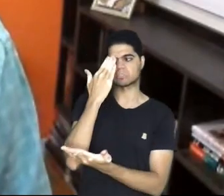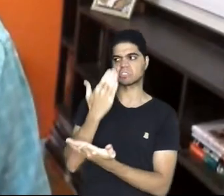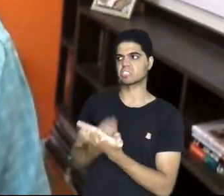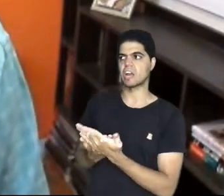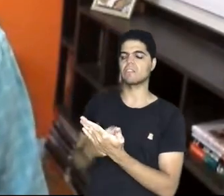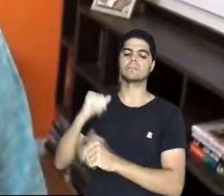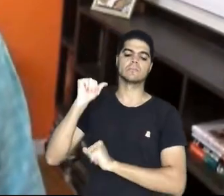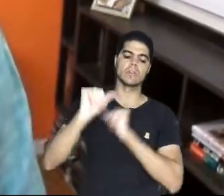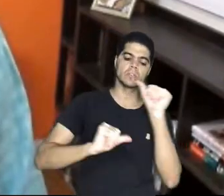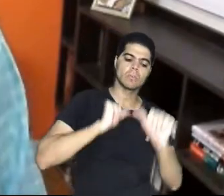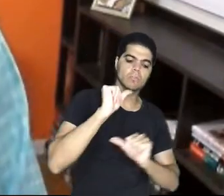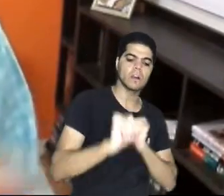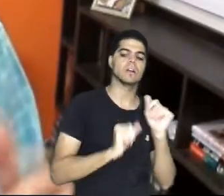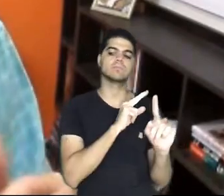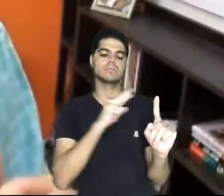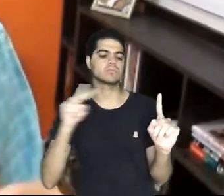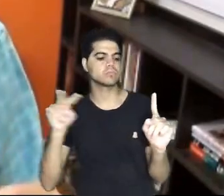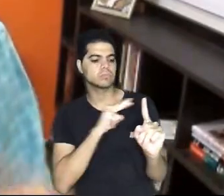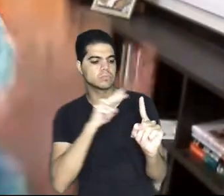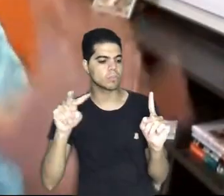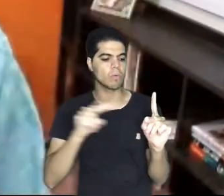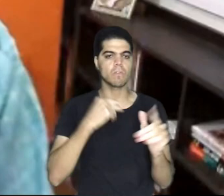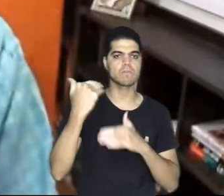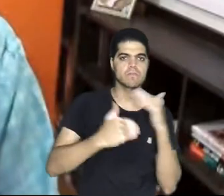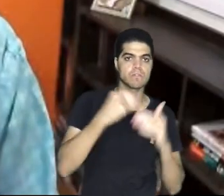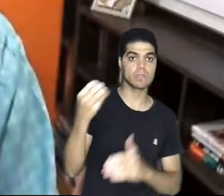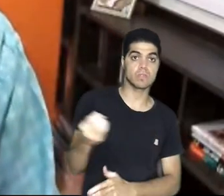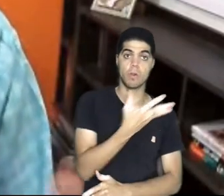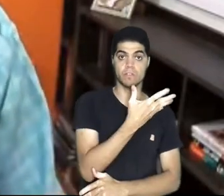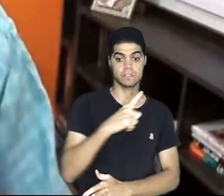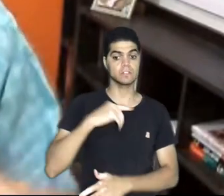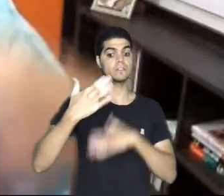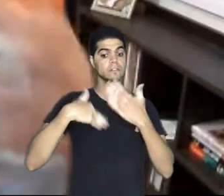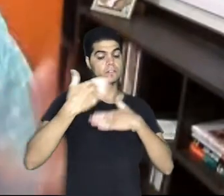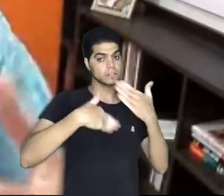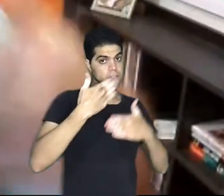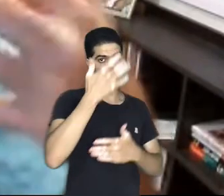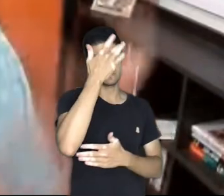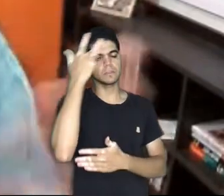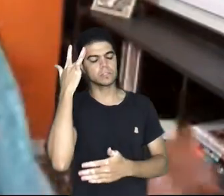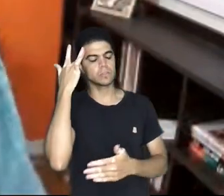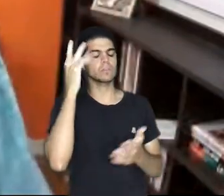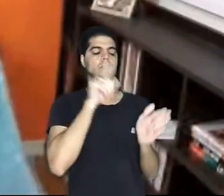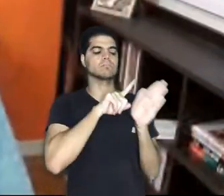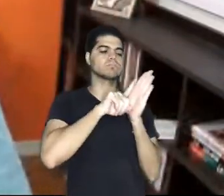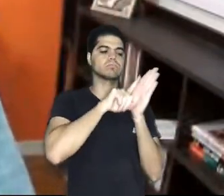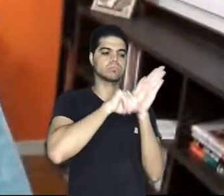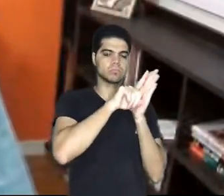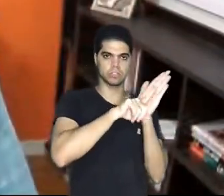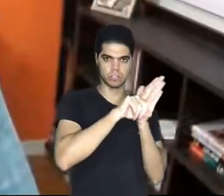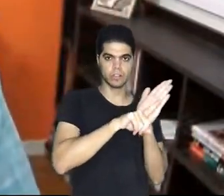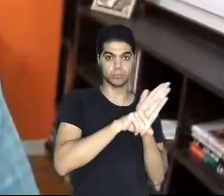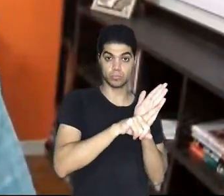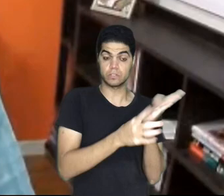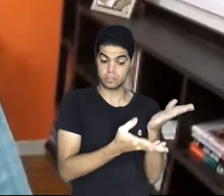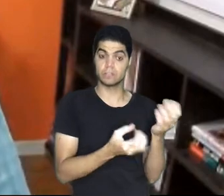novas perspectivas, tal. E desde então ele continua a crescer em termos de investigadores a ele dedicados. Isso é muito